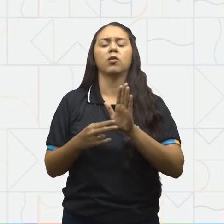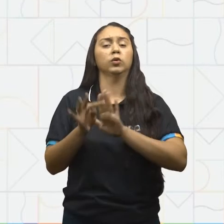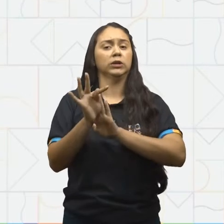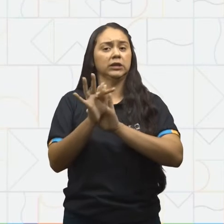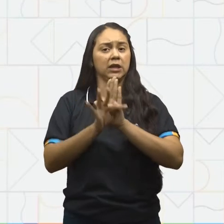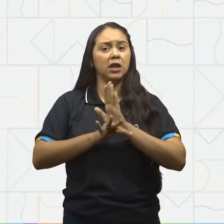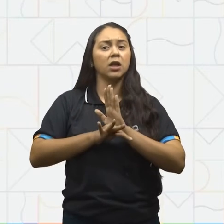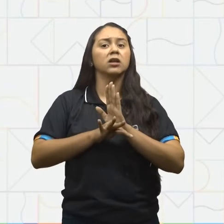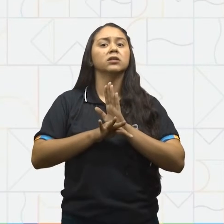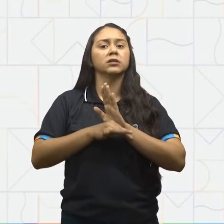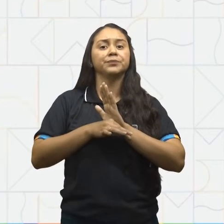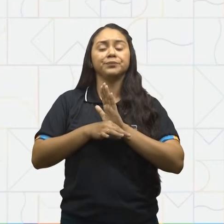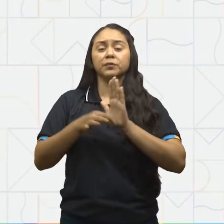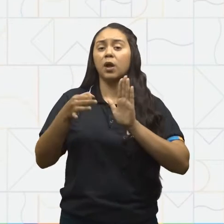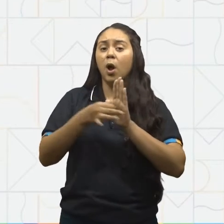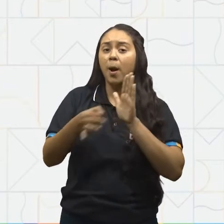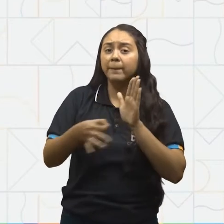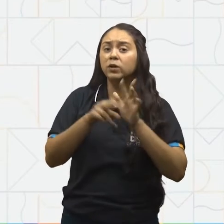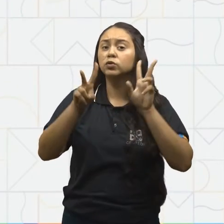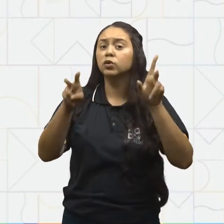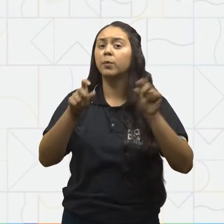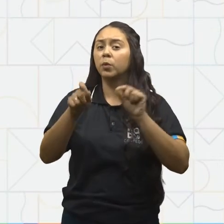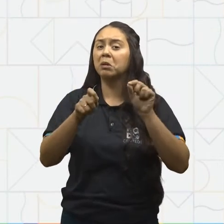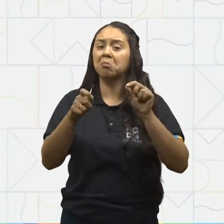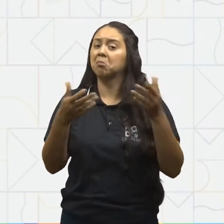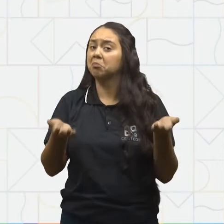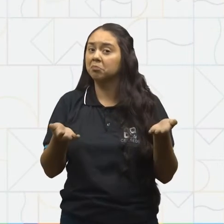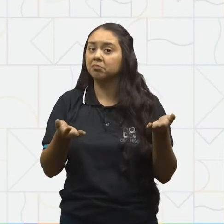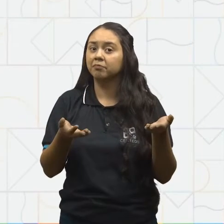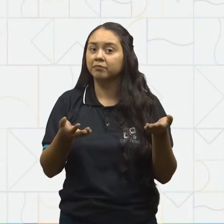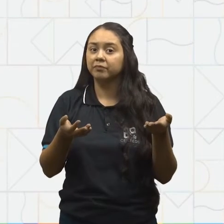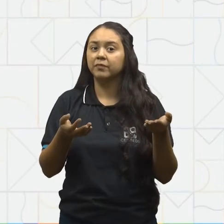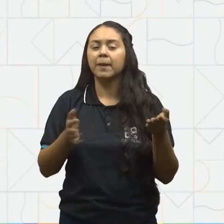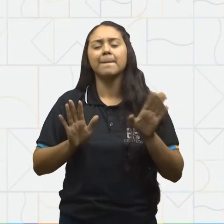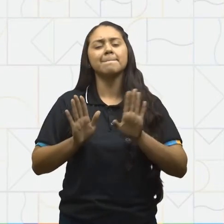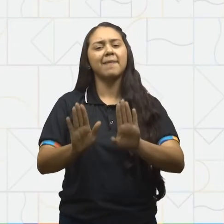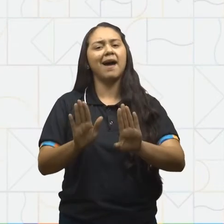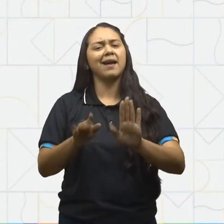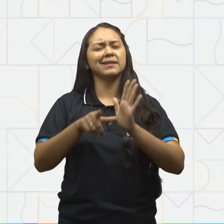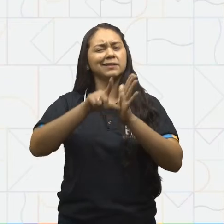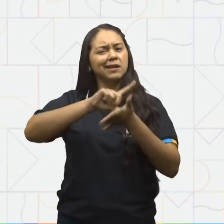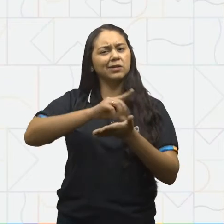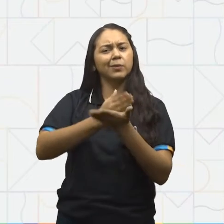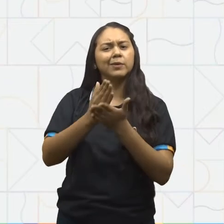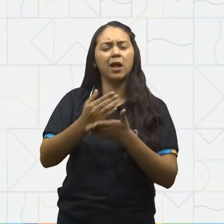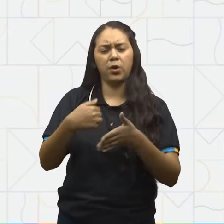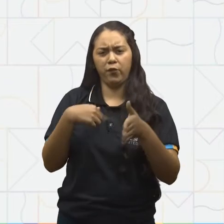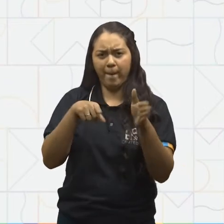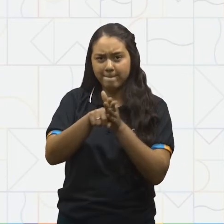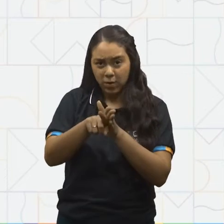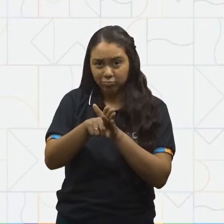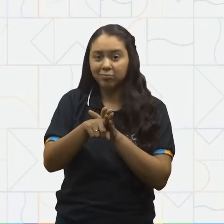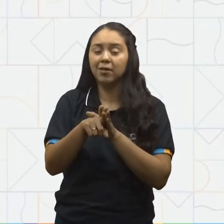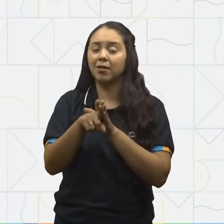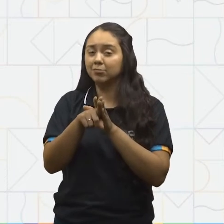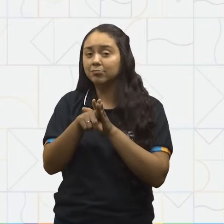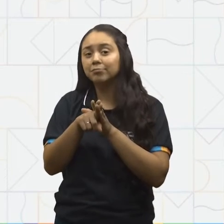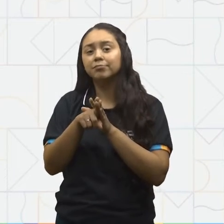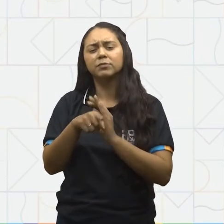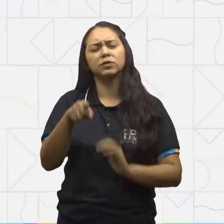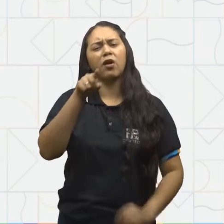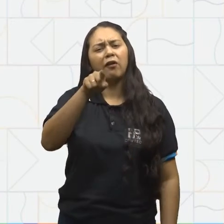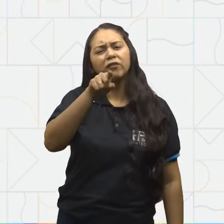um texto com uma opinião sobre um determinado assunto. Mas antes de eu começar, eu tenho uma pergunta a